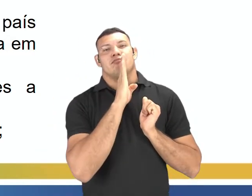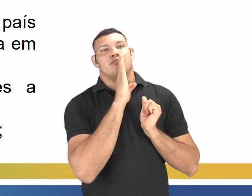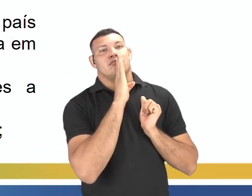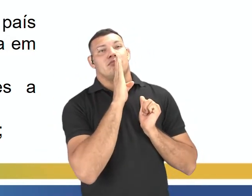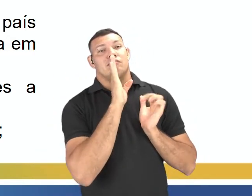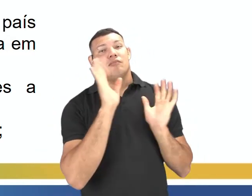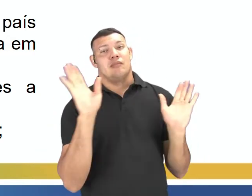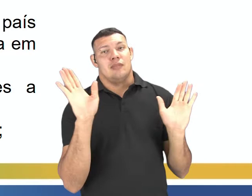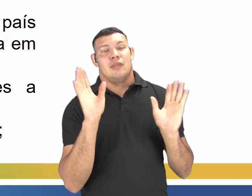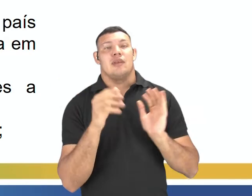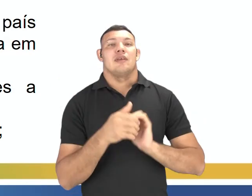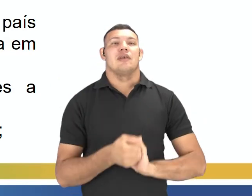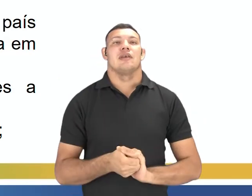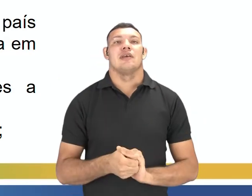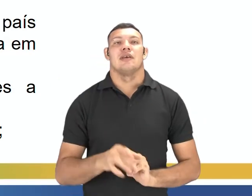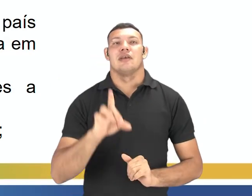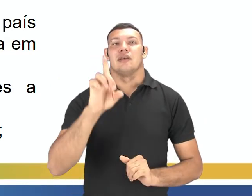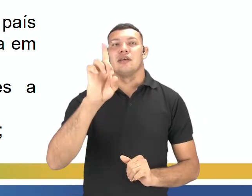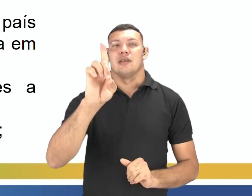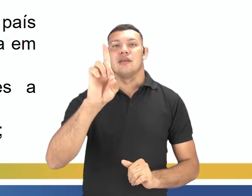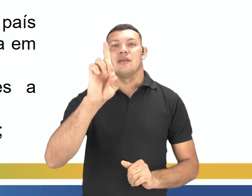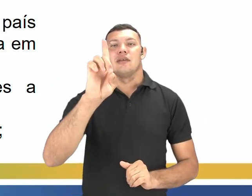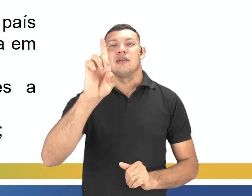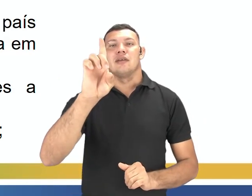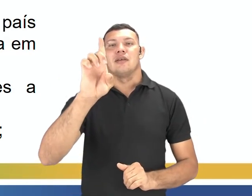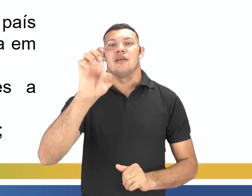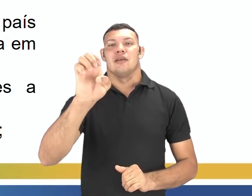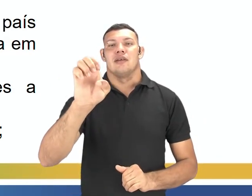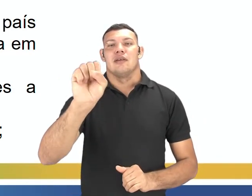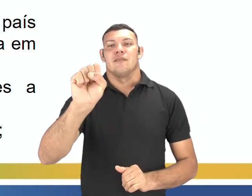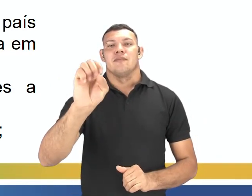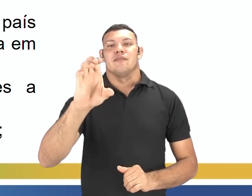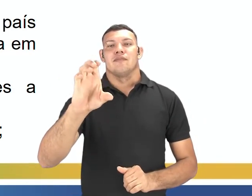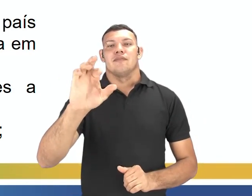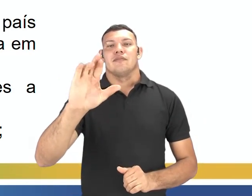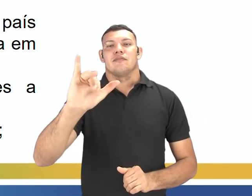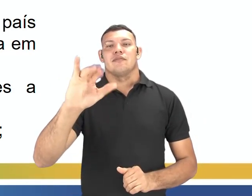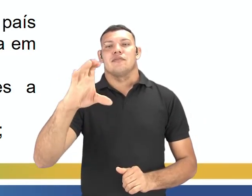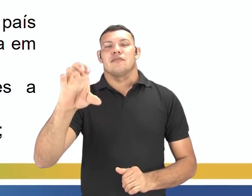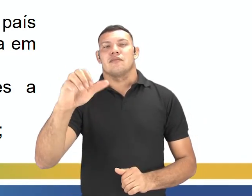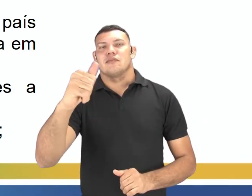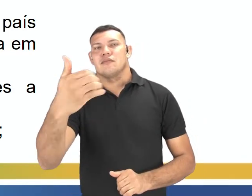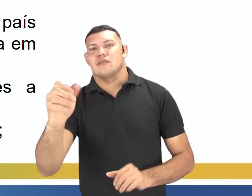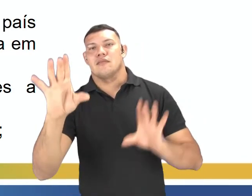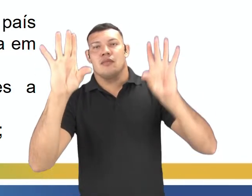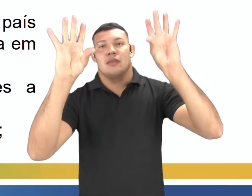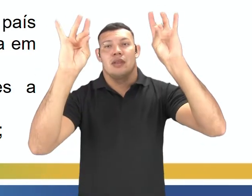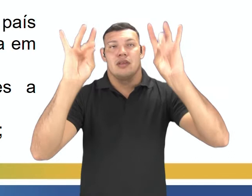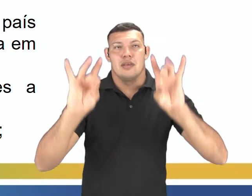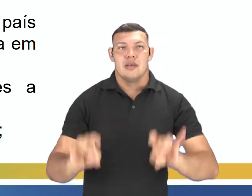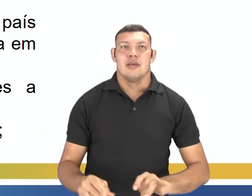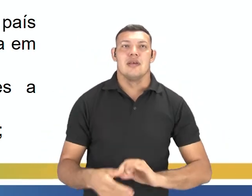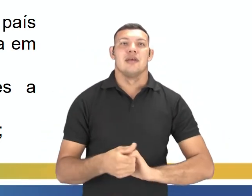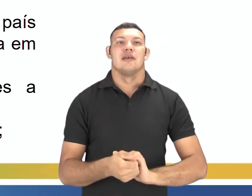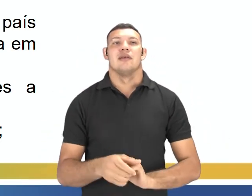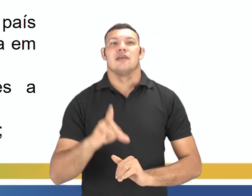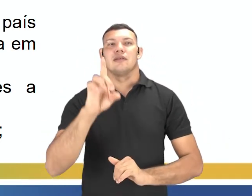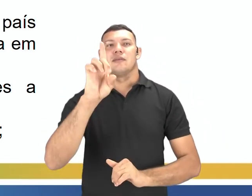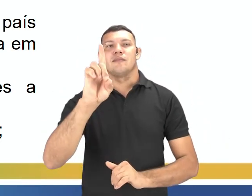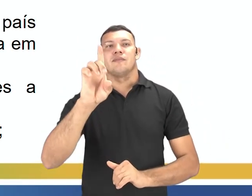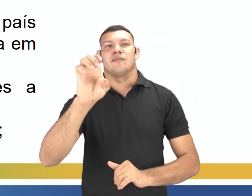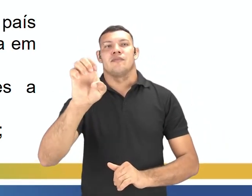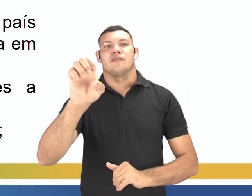uma pessoa. São bem diferentes. Então, vejamos. Despercebido e